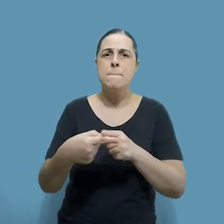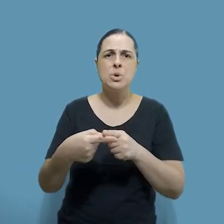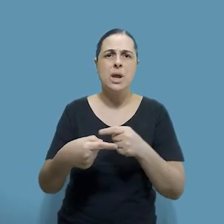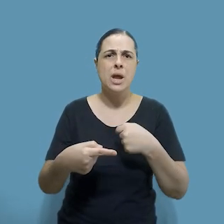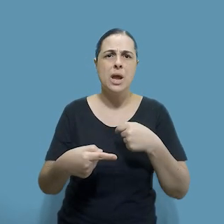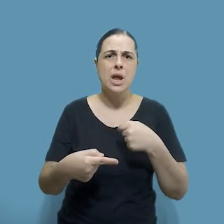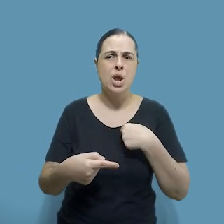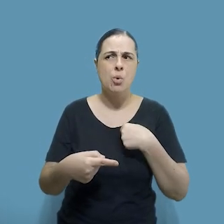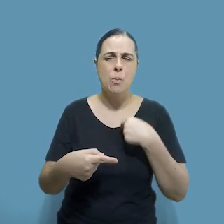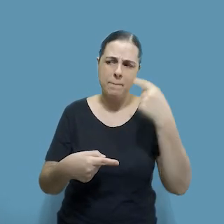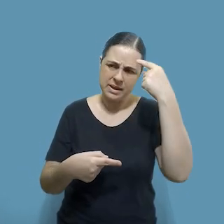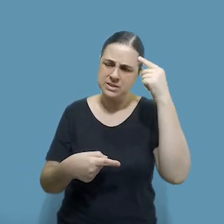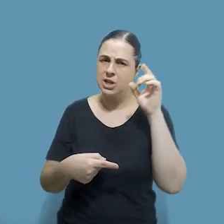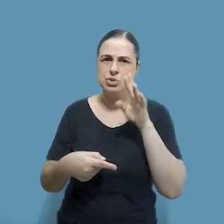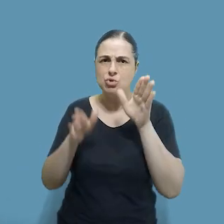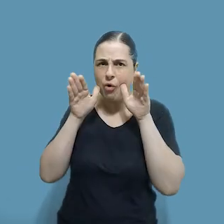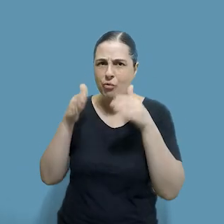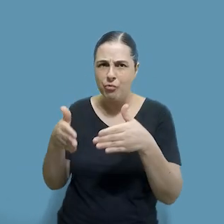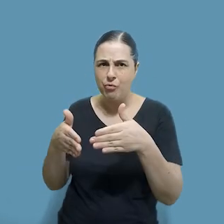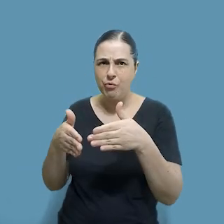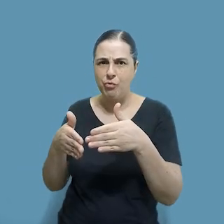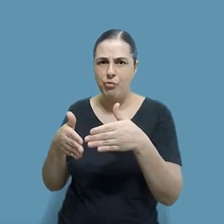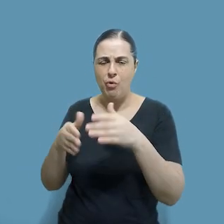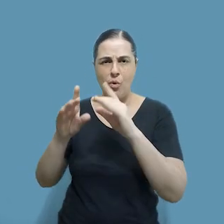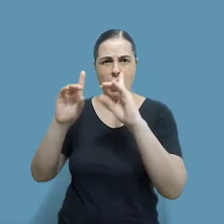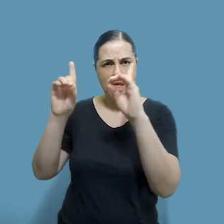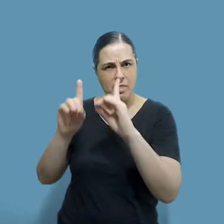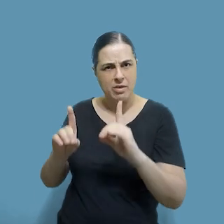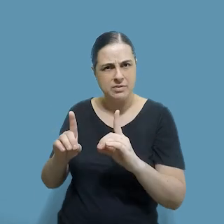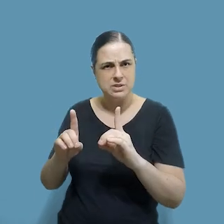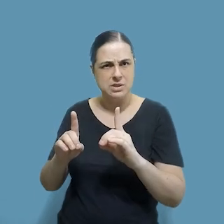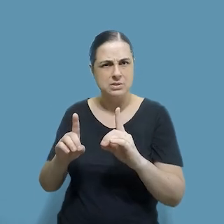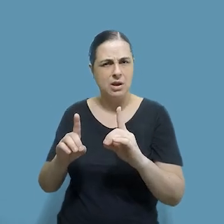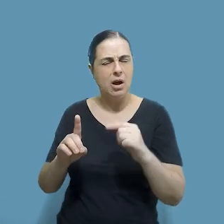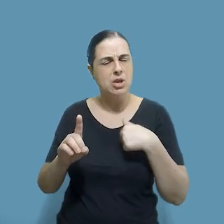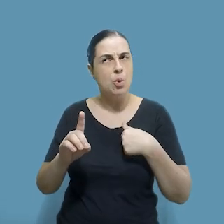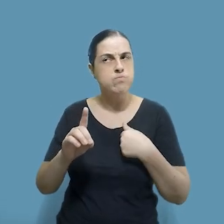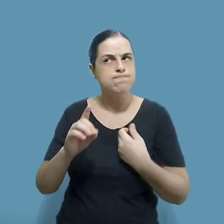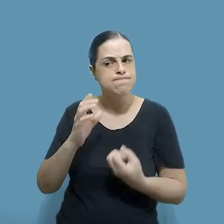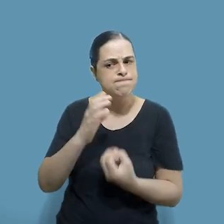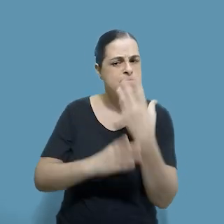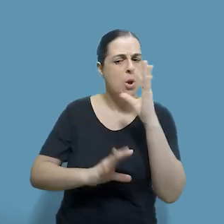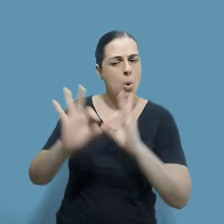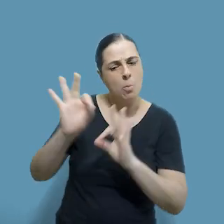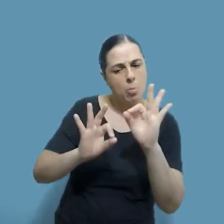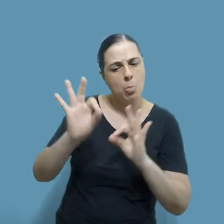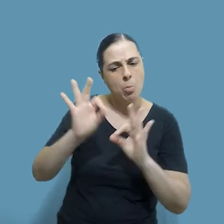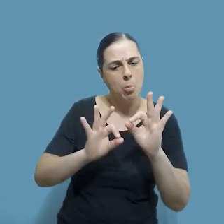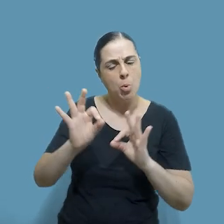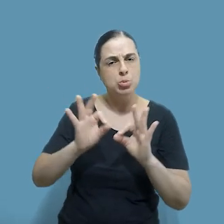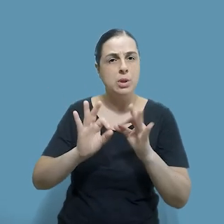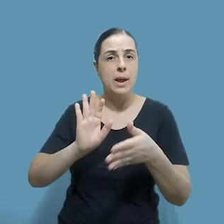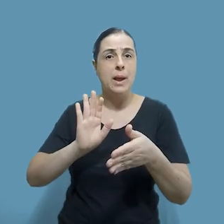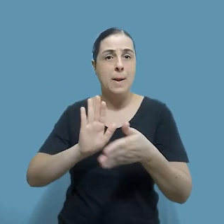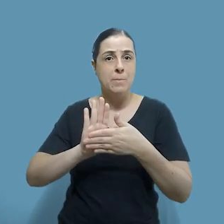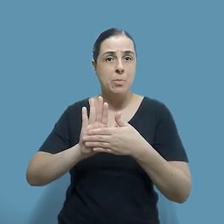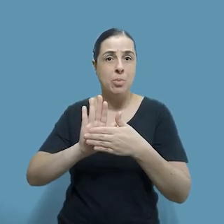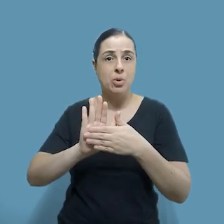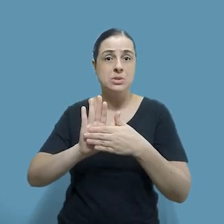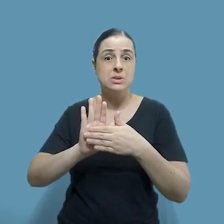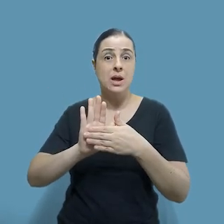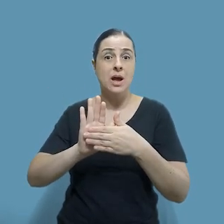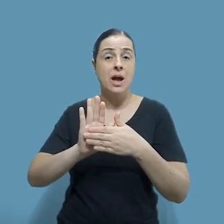com deficiência? Bom, montei o projeto, a proposta, né? Fui escolhida e estou aqui até hoje.